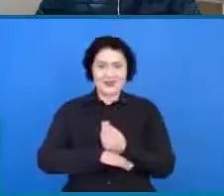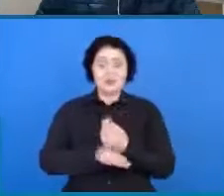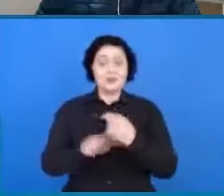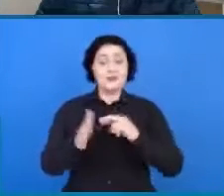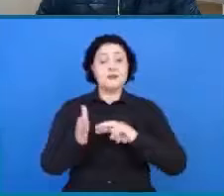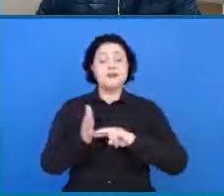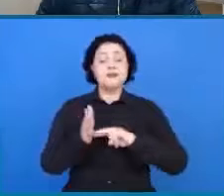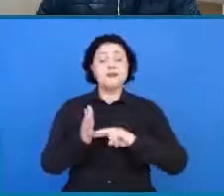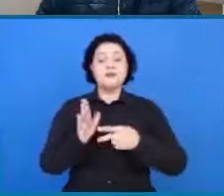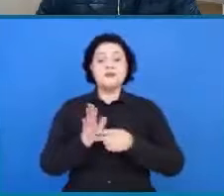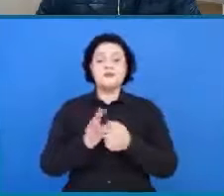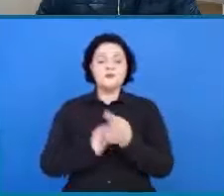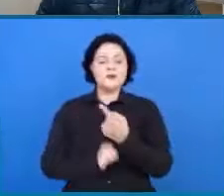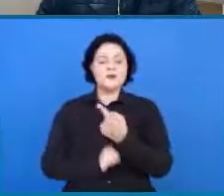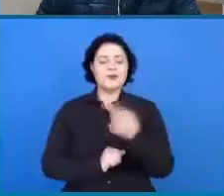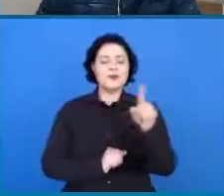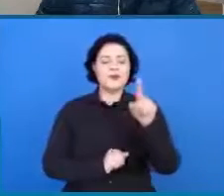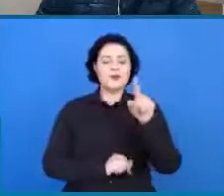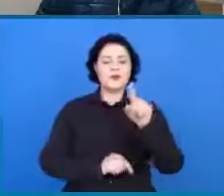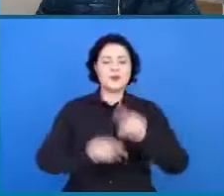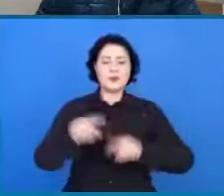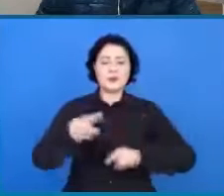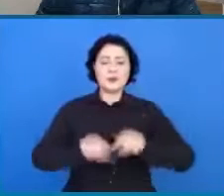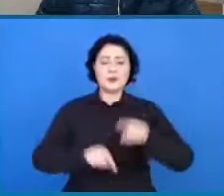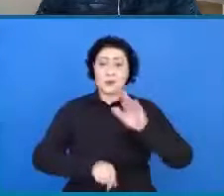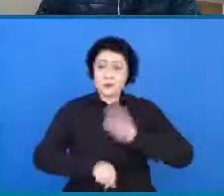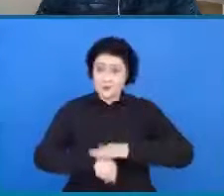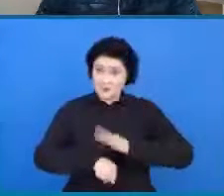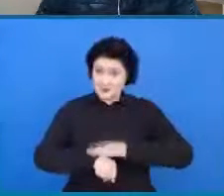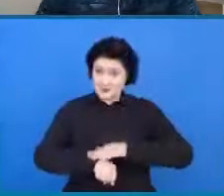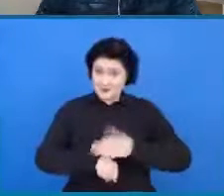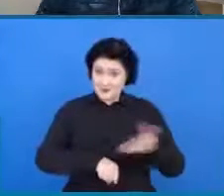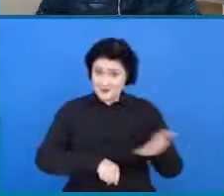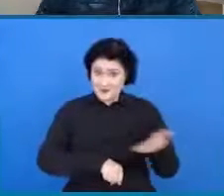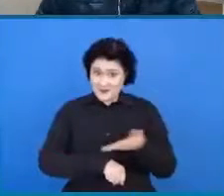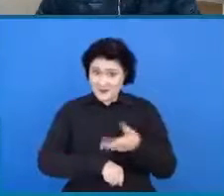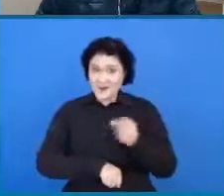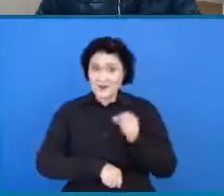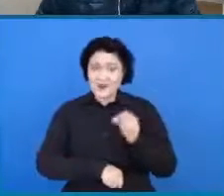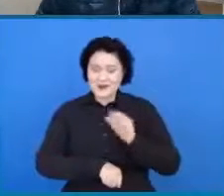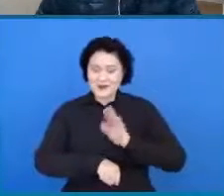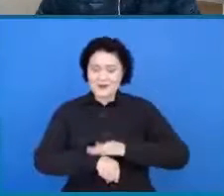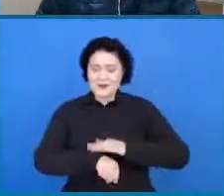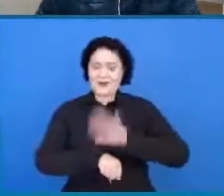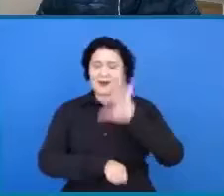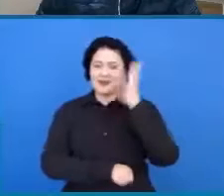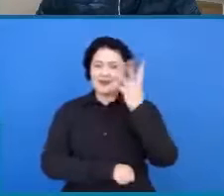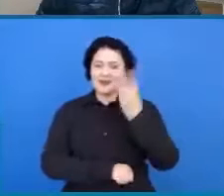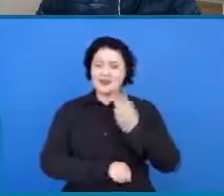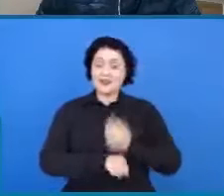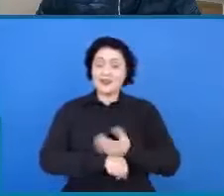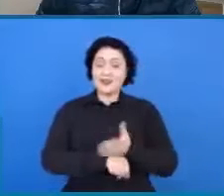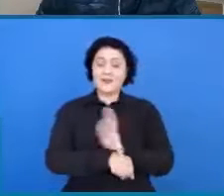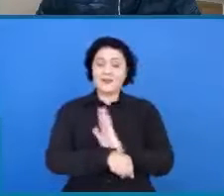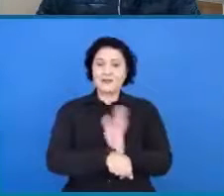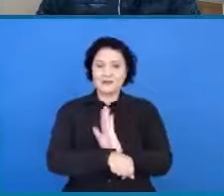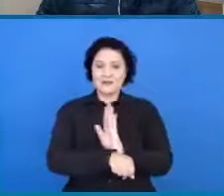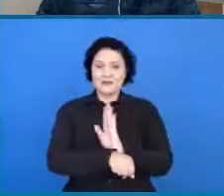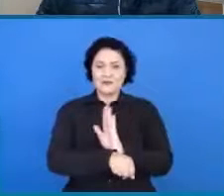o último produto no momento que é um momento espírita filmes